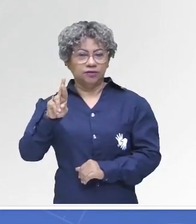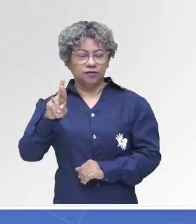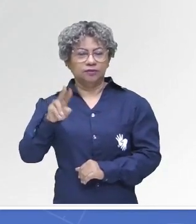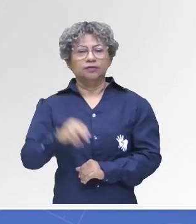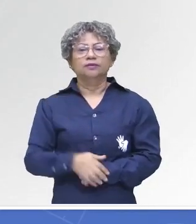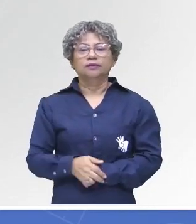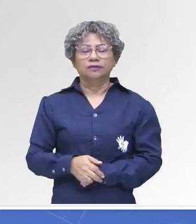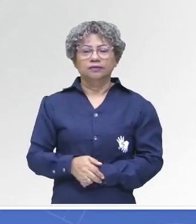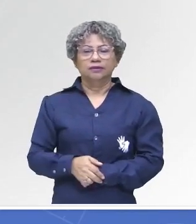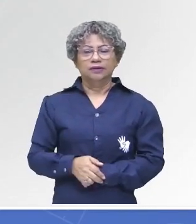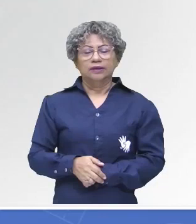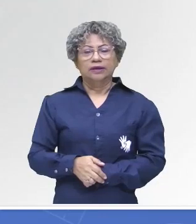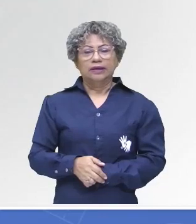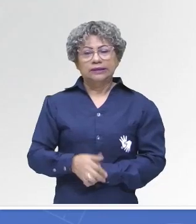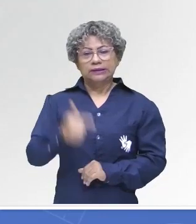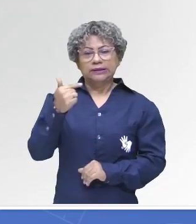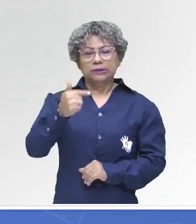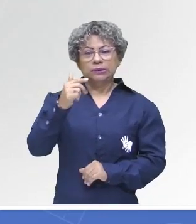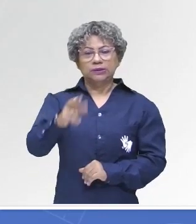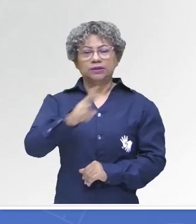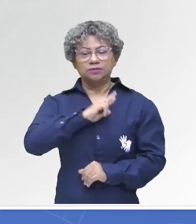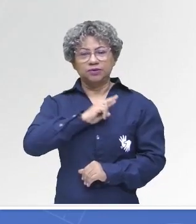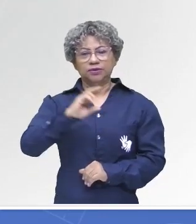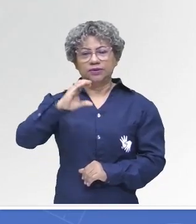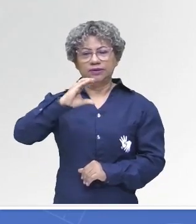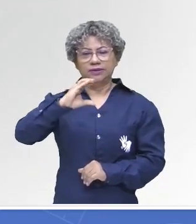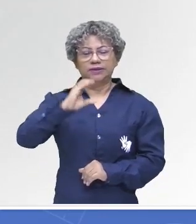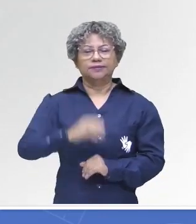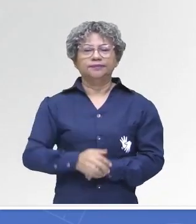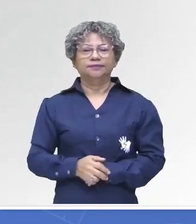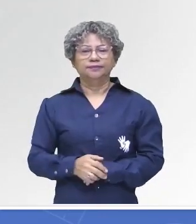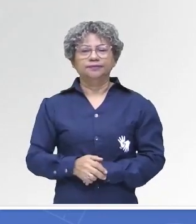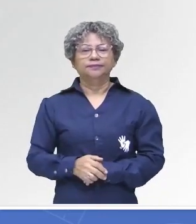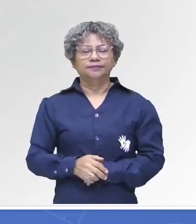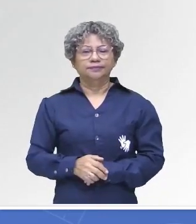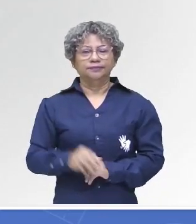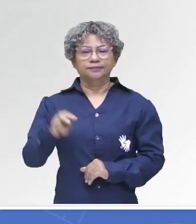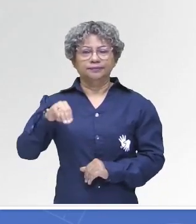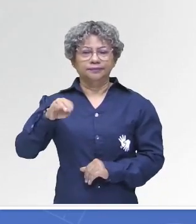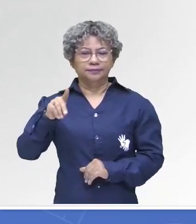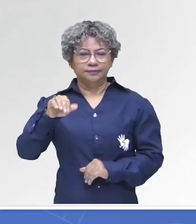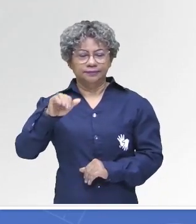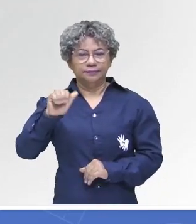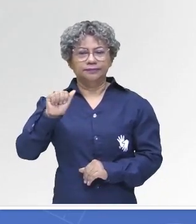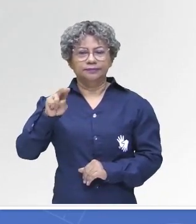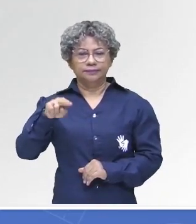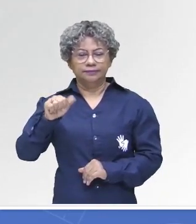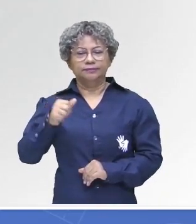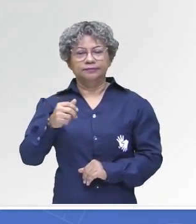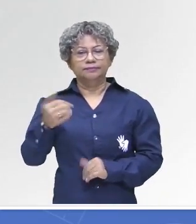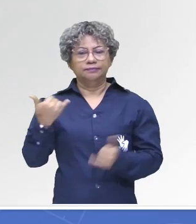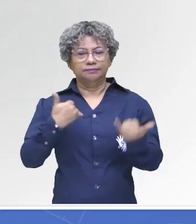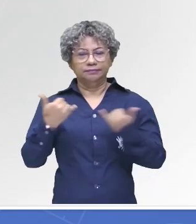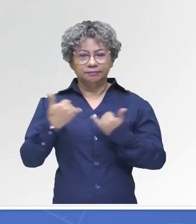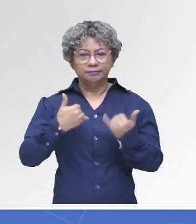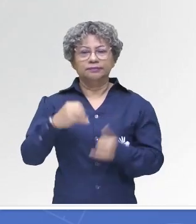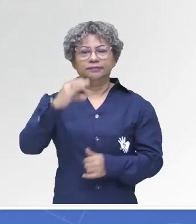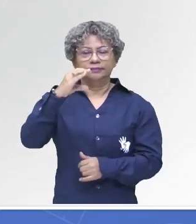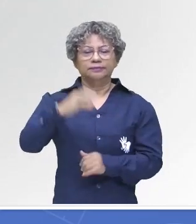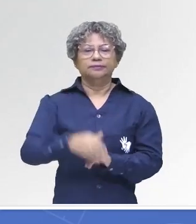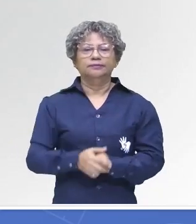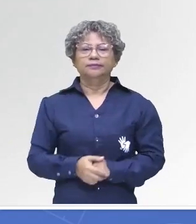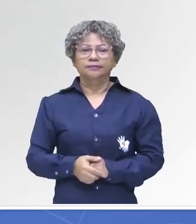a letra C. A Midiane também disse que a segunda é a letra C. O